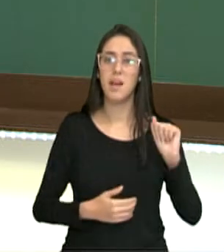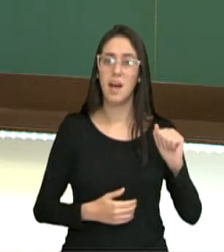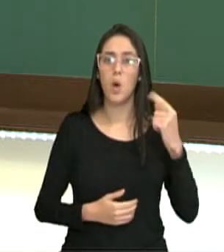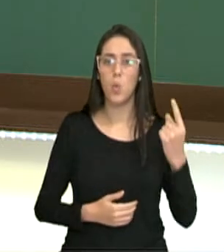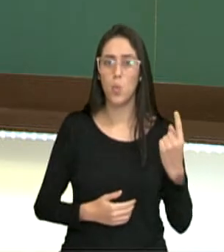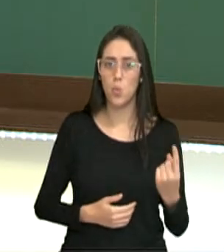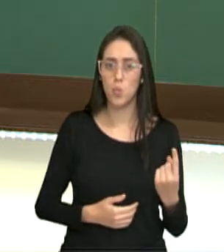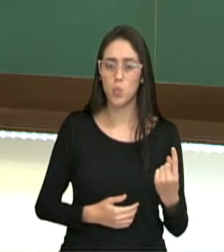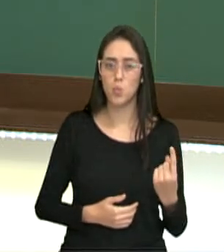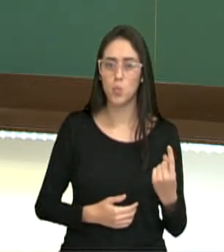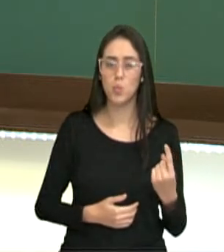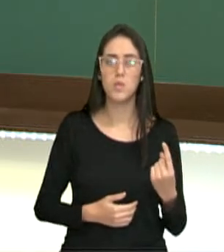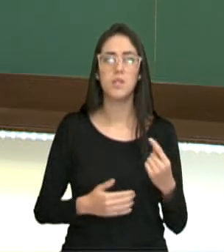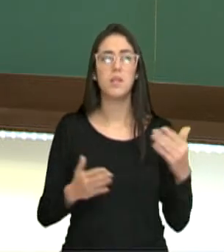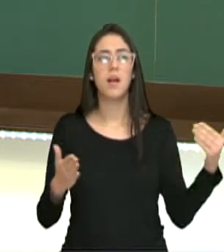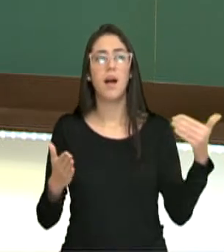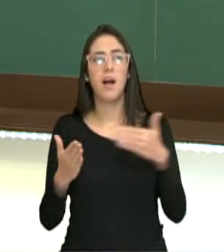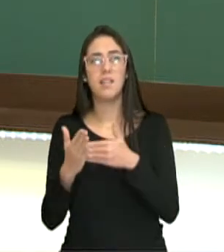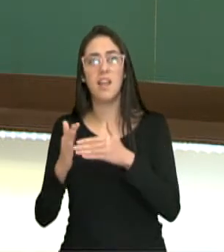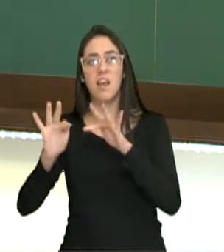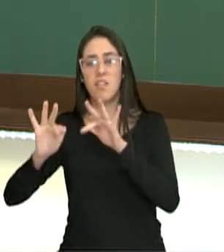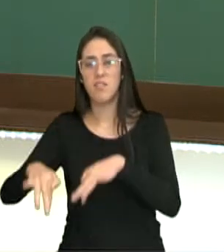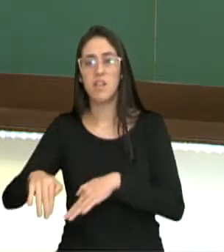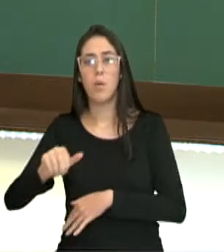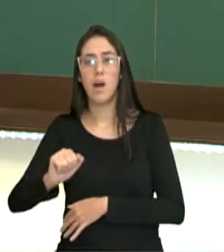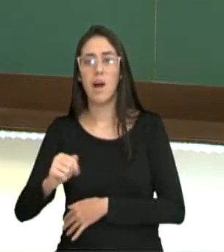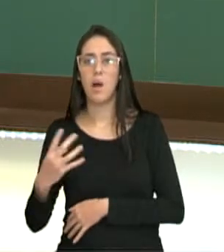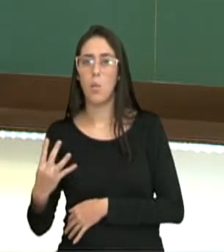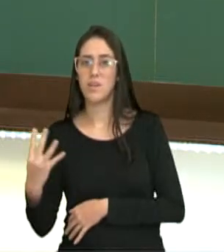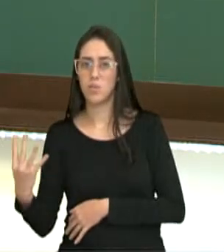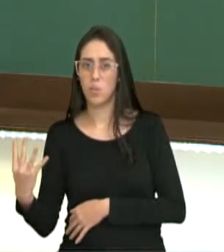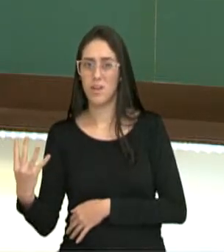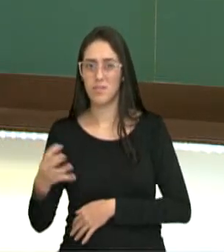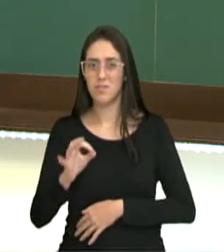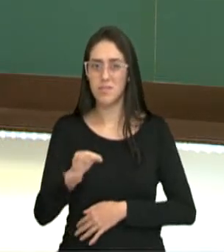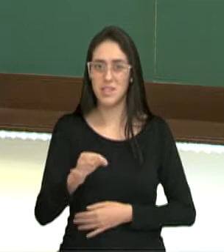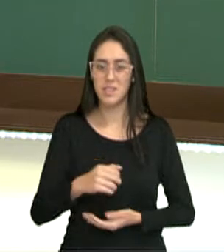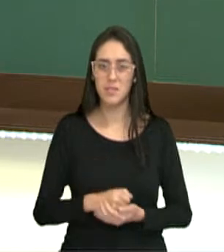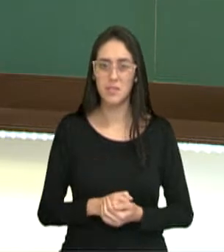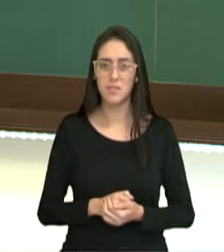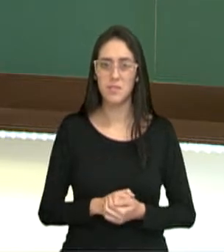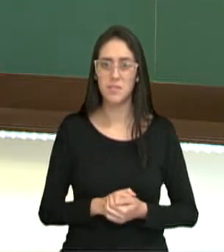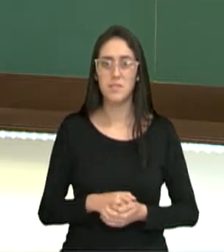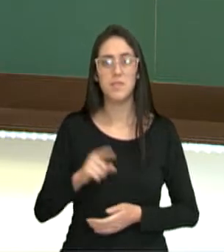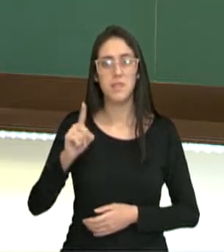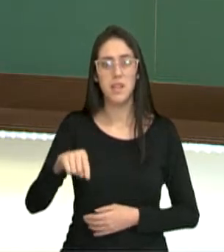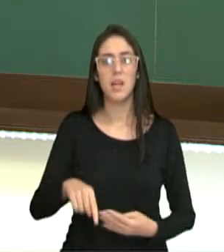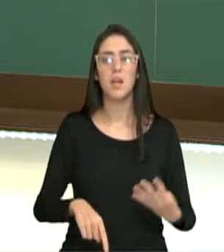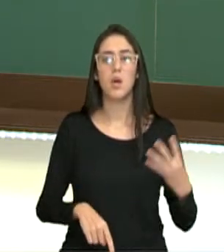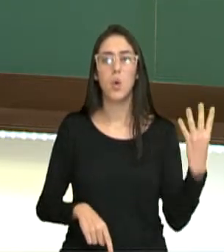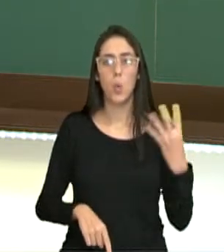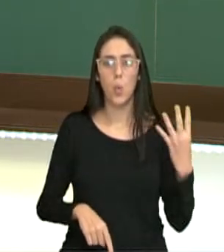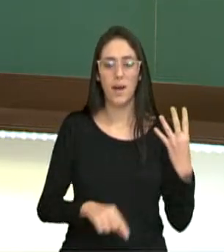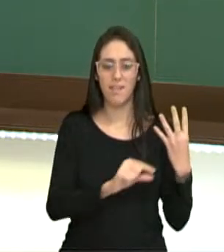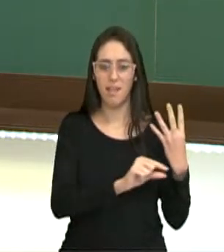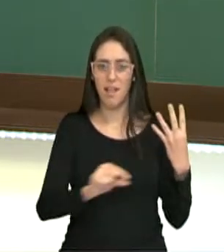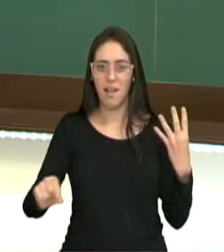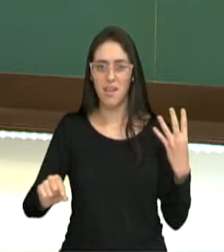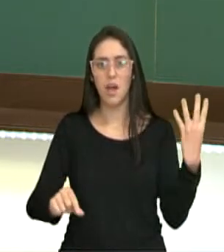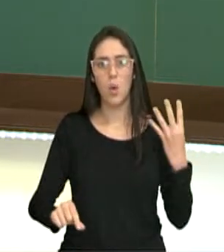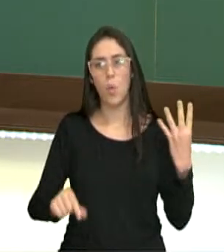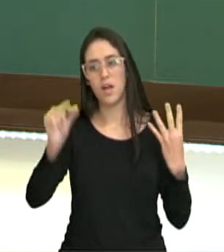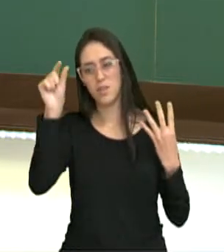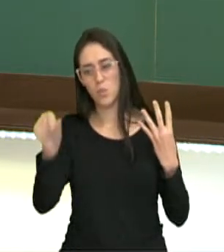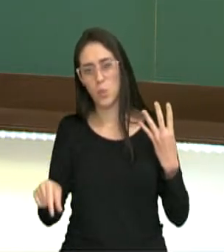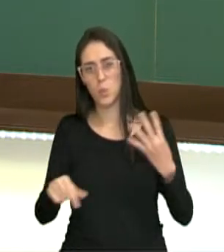A11, finalizando em A44, que significa quarta linha, quarta